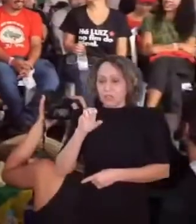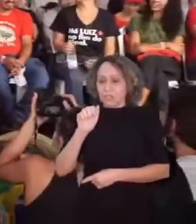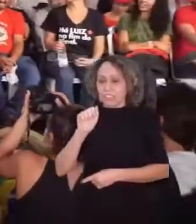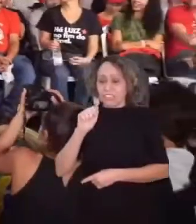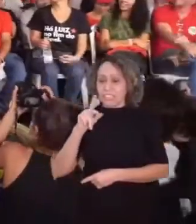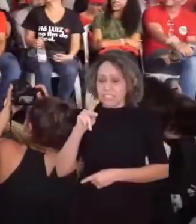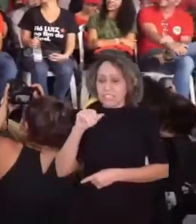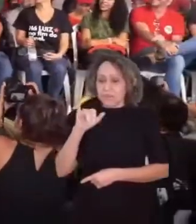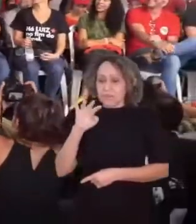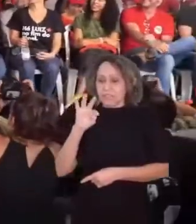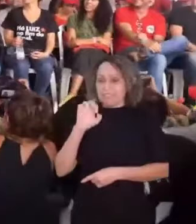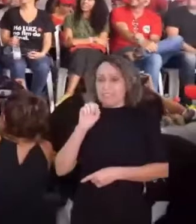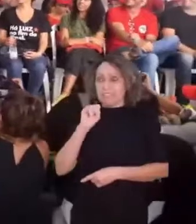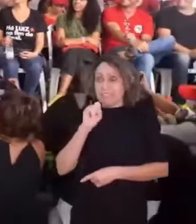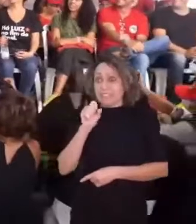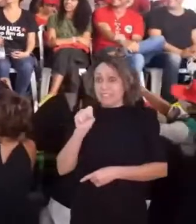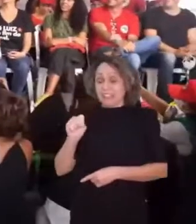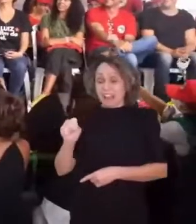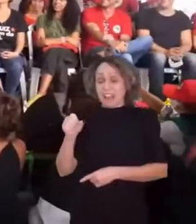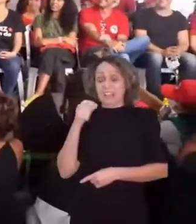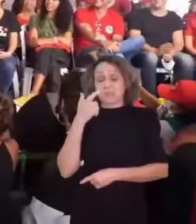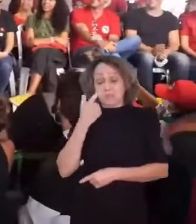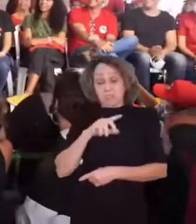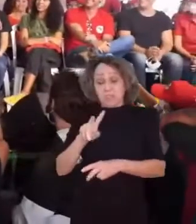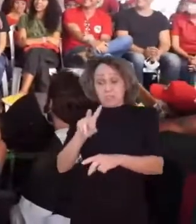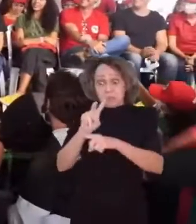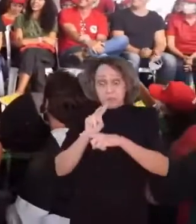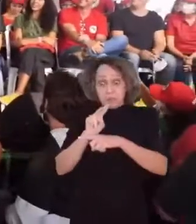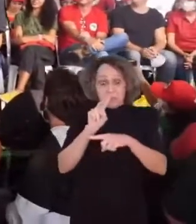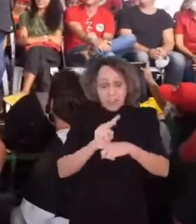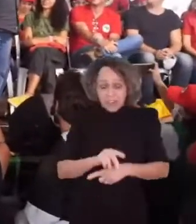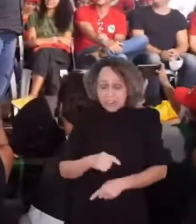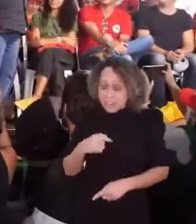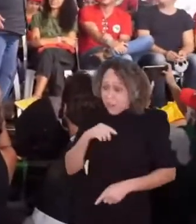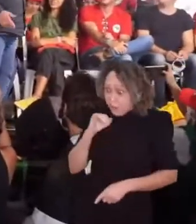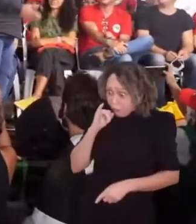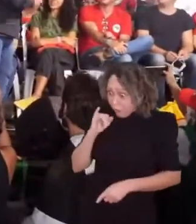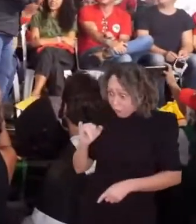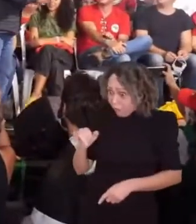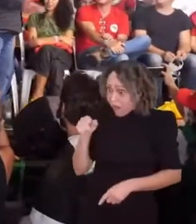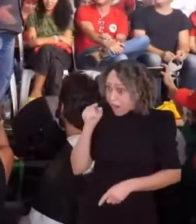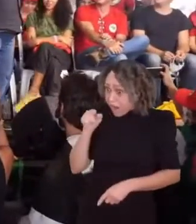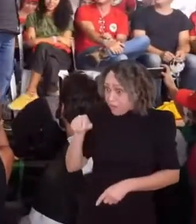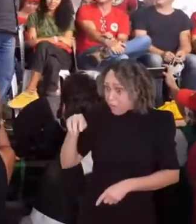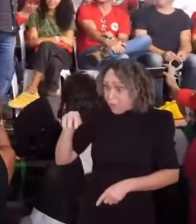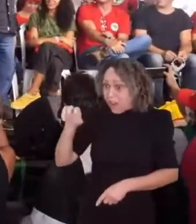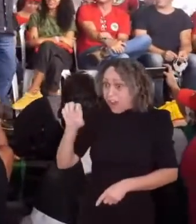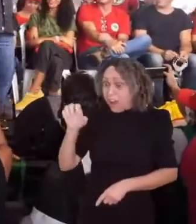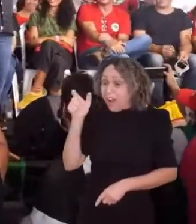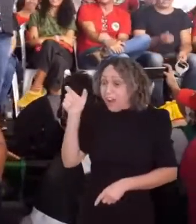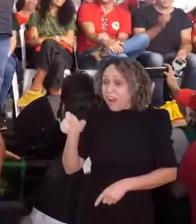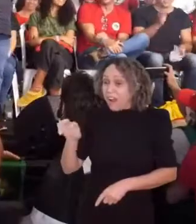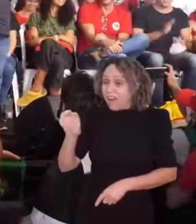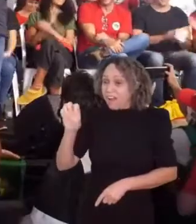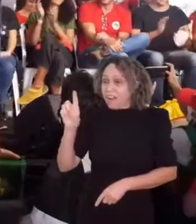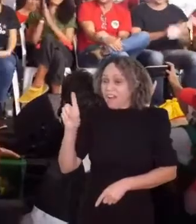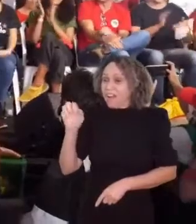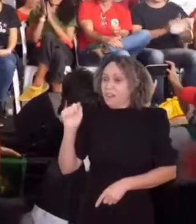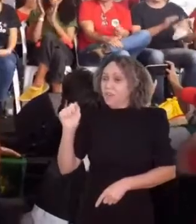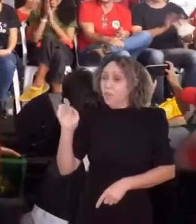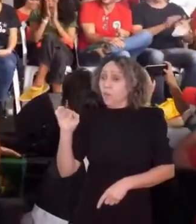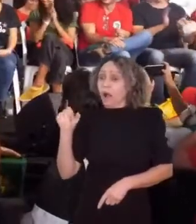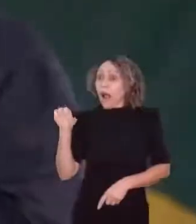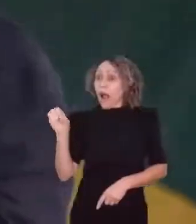nunca vi ninguém saber tanto. Eu falei, puta merda, vou contratar ele para ser meu assessor, porque vai